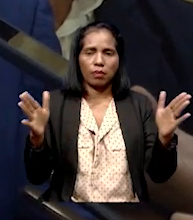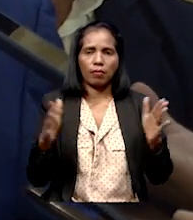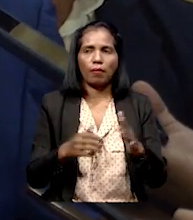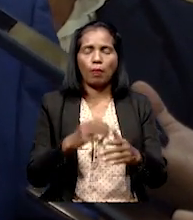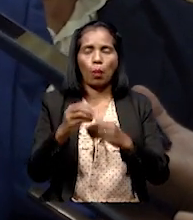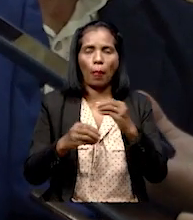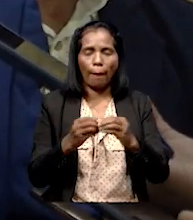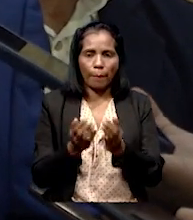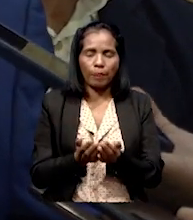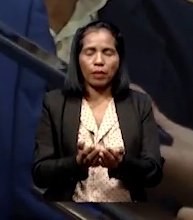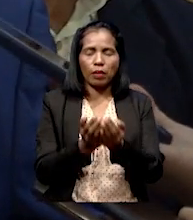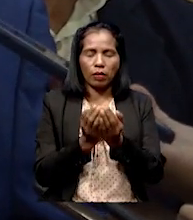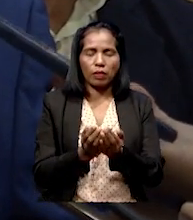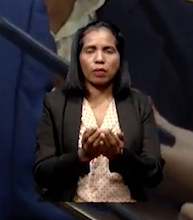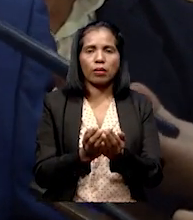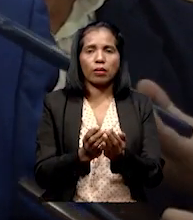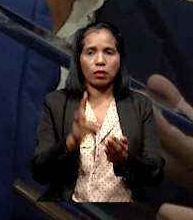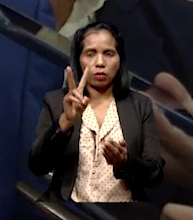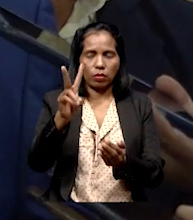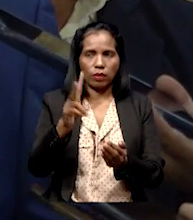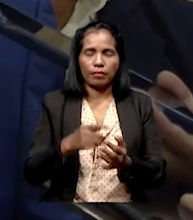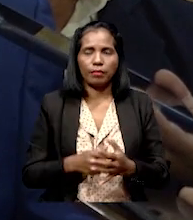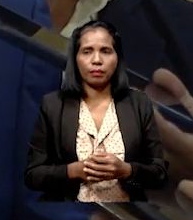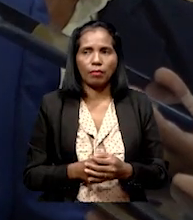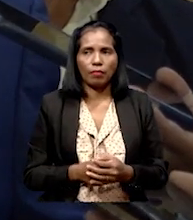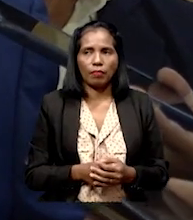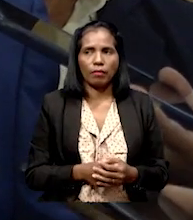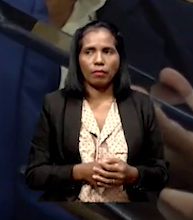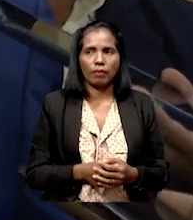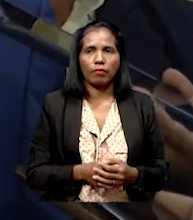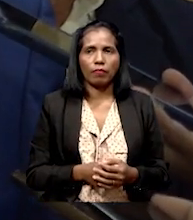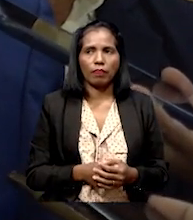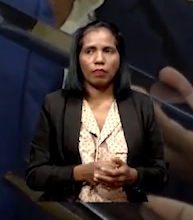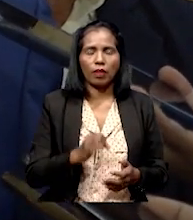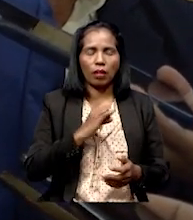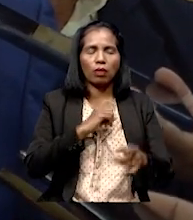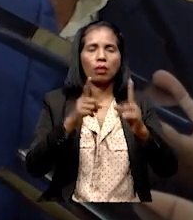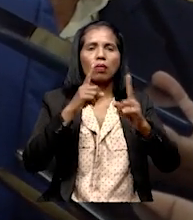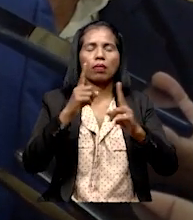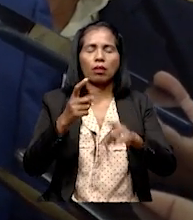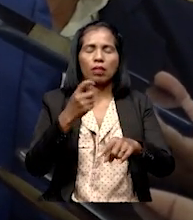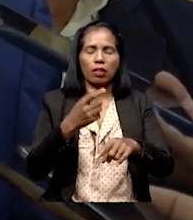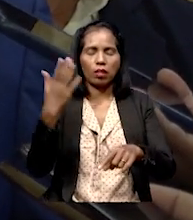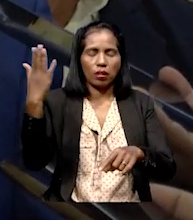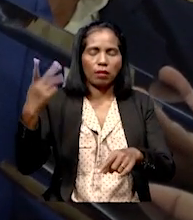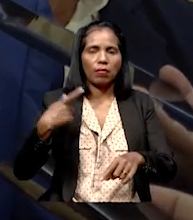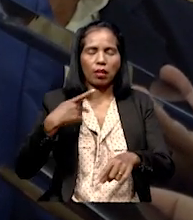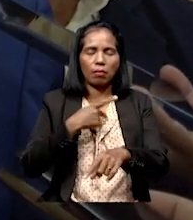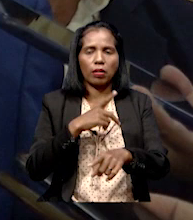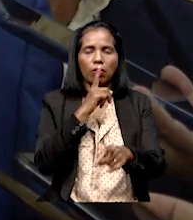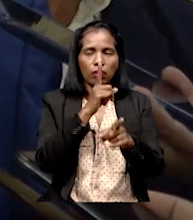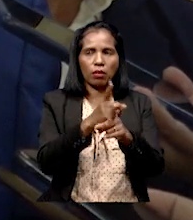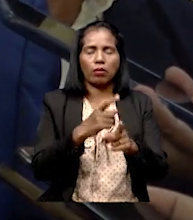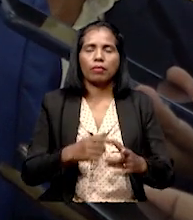Conaba ro transip, se la sala. Né? A única explicação do tempo é parlamento, claro, né?